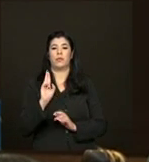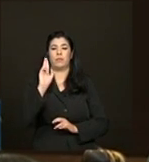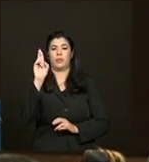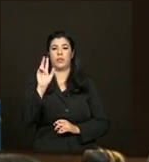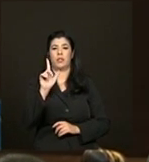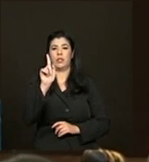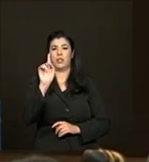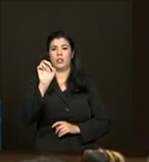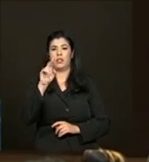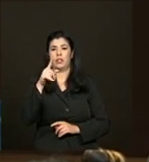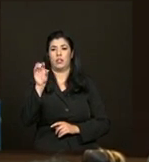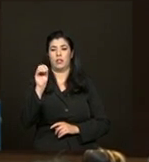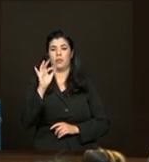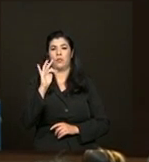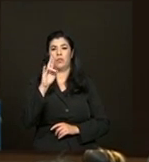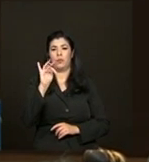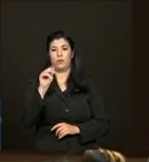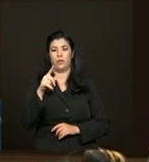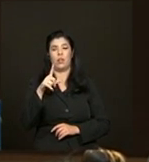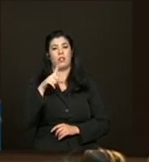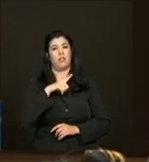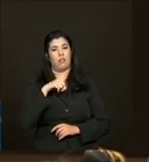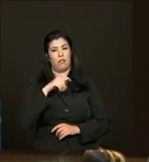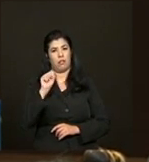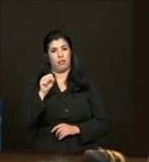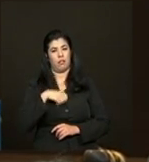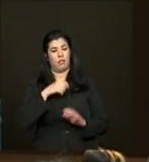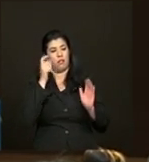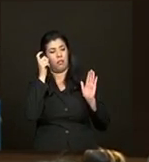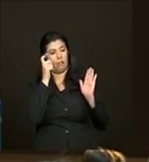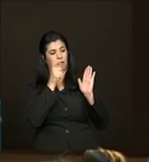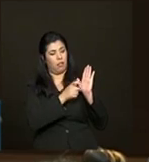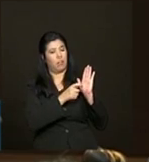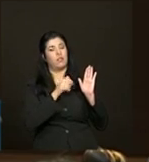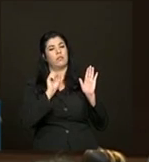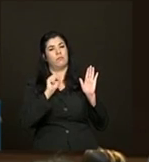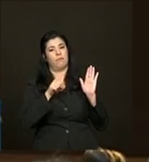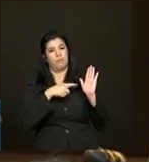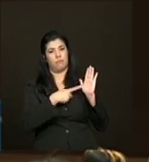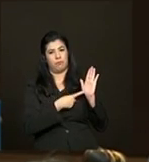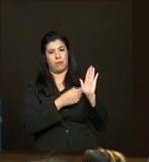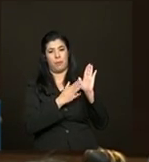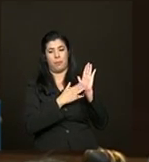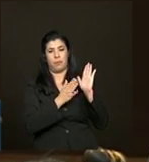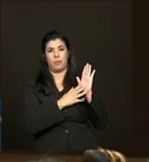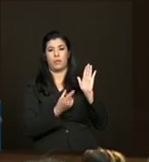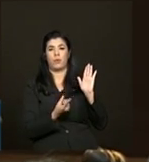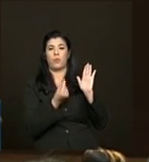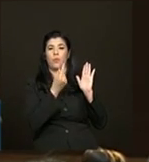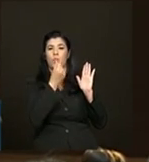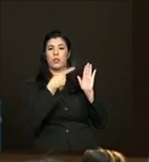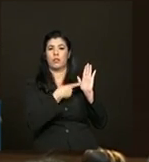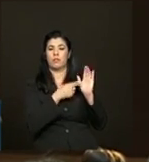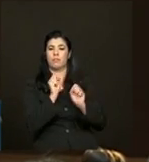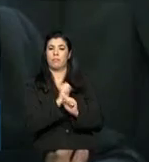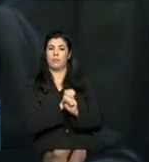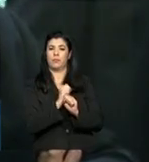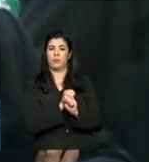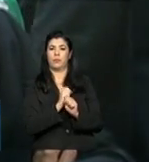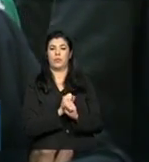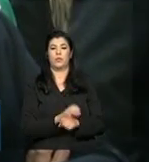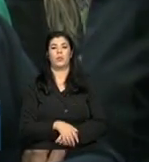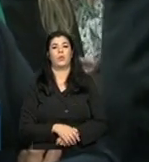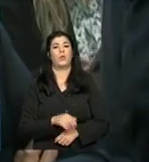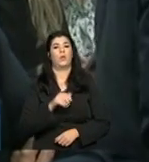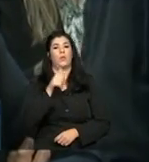Geração Futuro, declara que possui interesse em apresentar a proposta financeira com valor de receita anual permitida